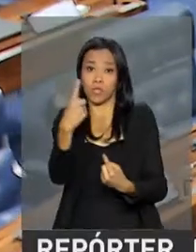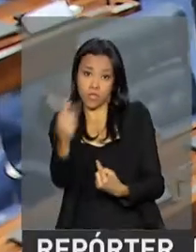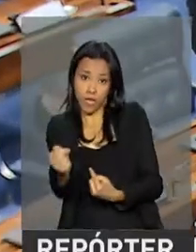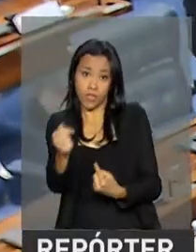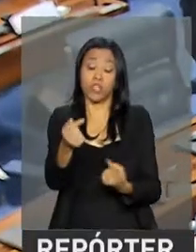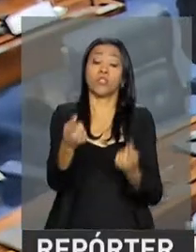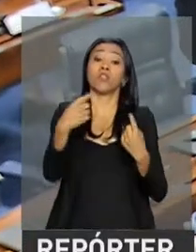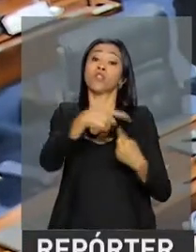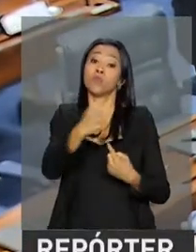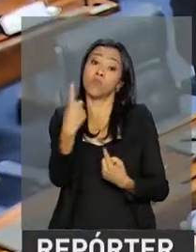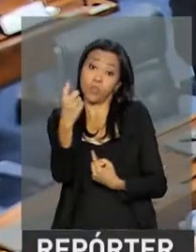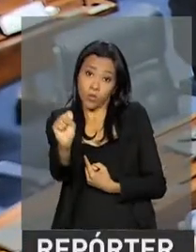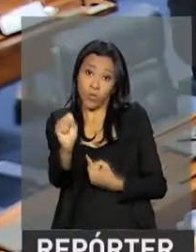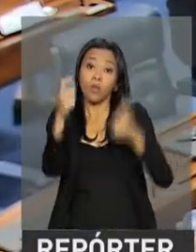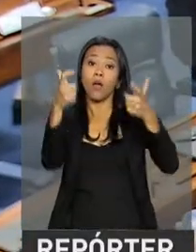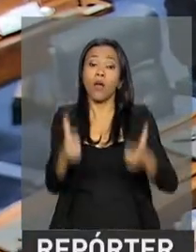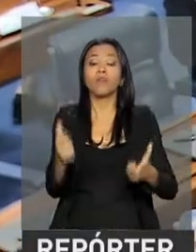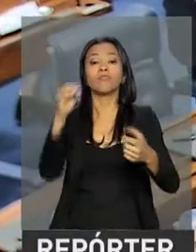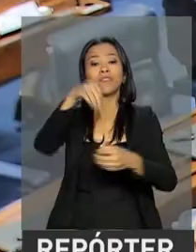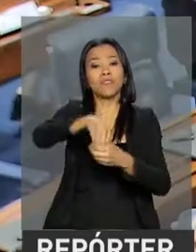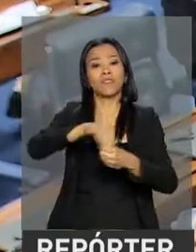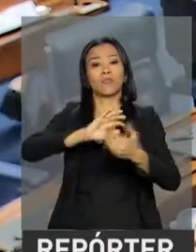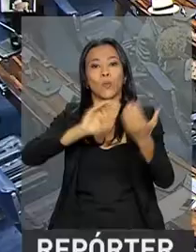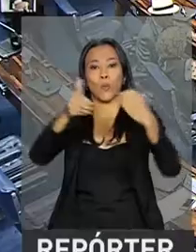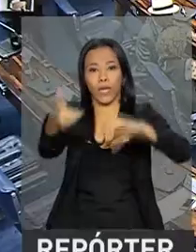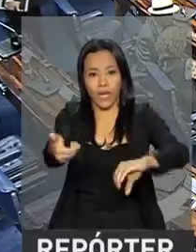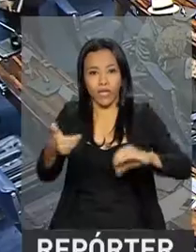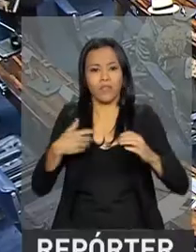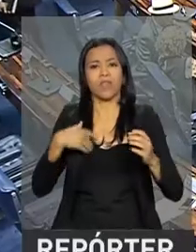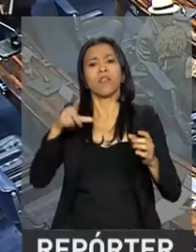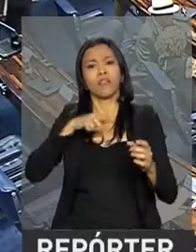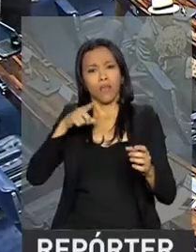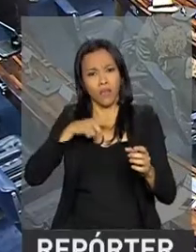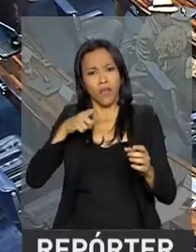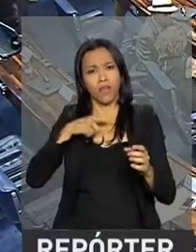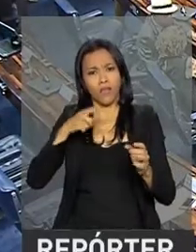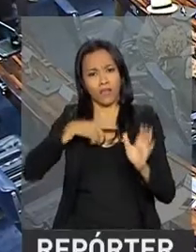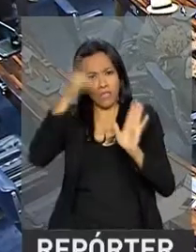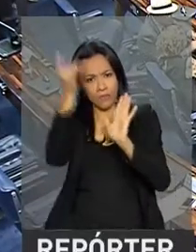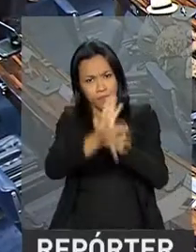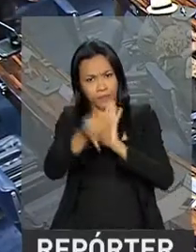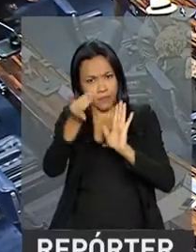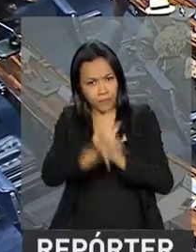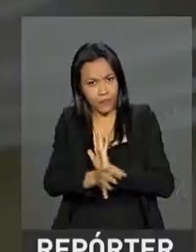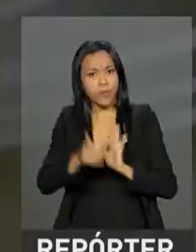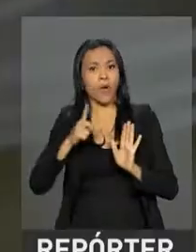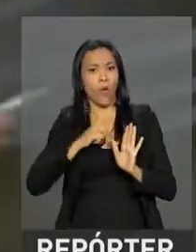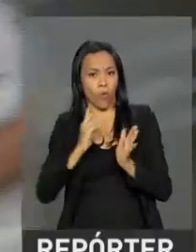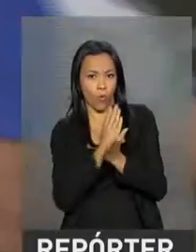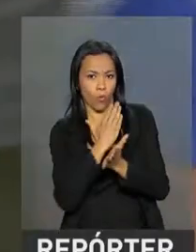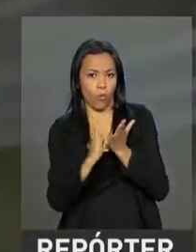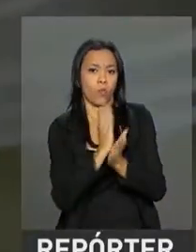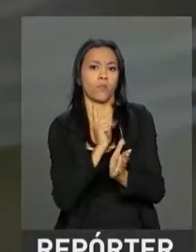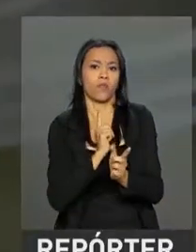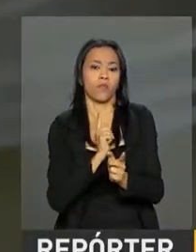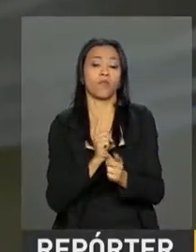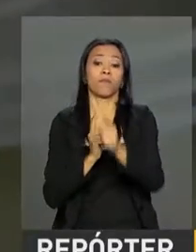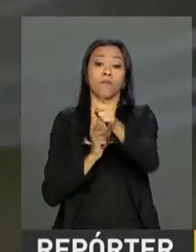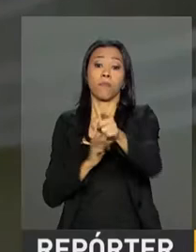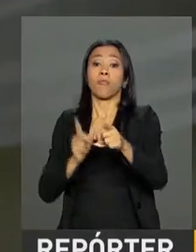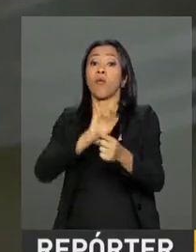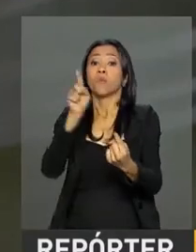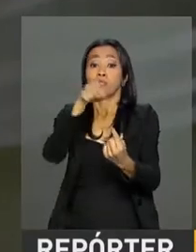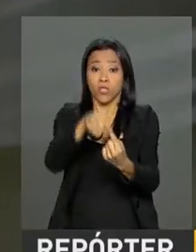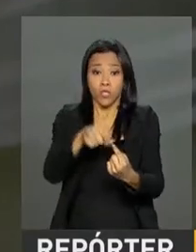2018 no congresso nacional com a rejeição dos dois últimos destaques ao projeto a meta fiscal é a economia